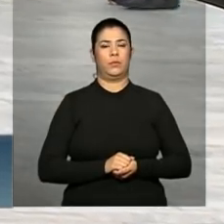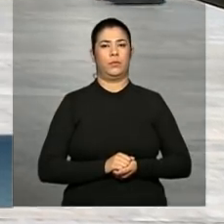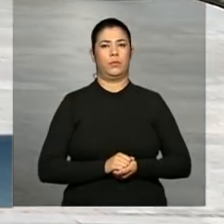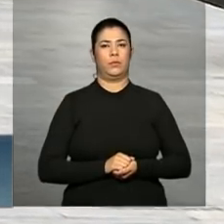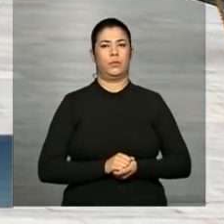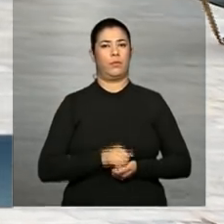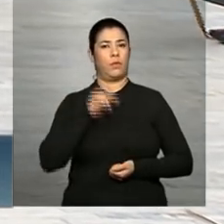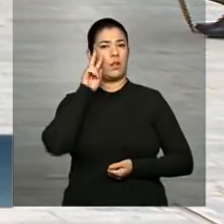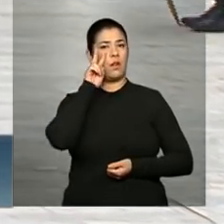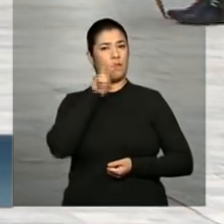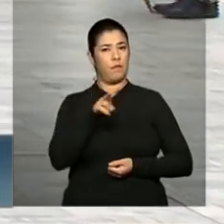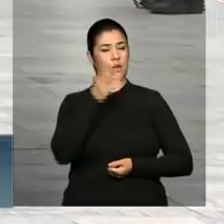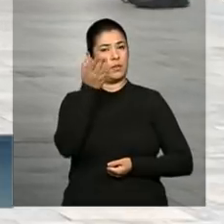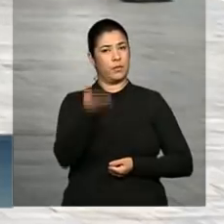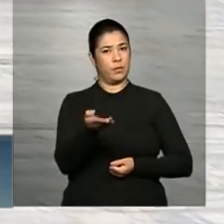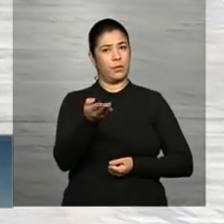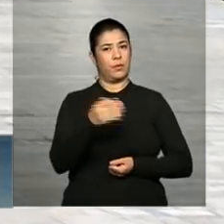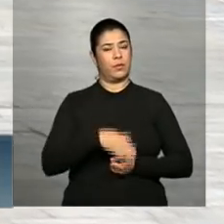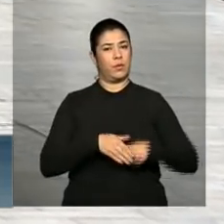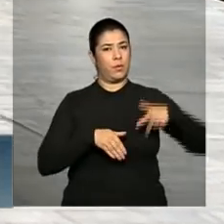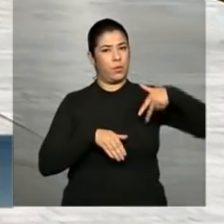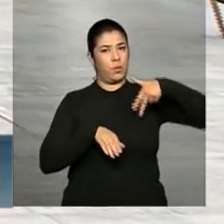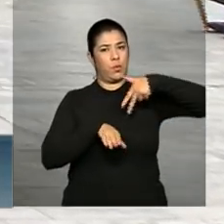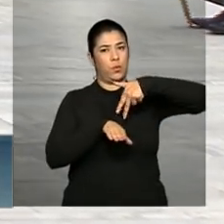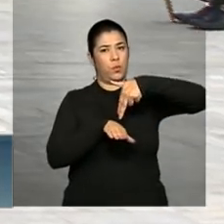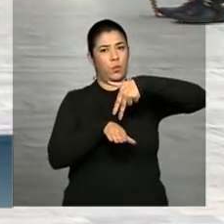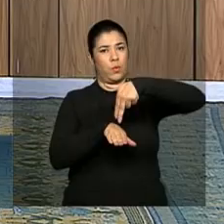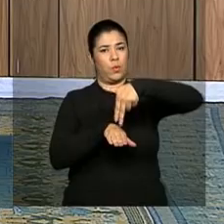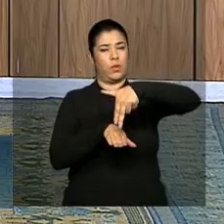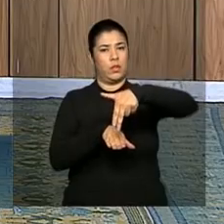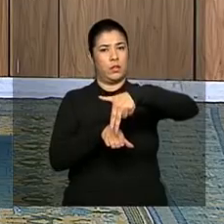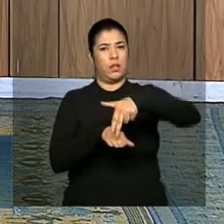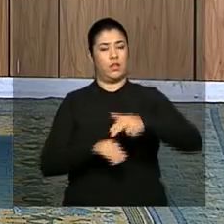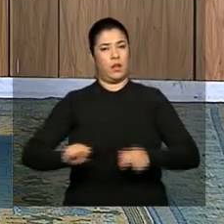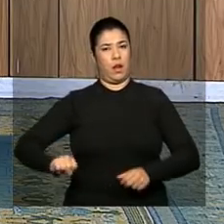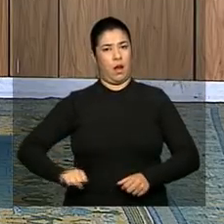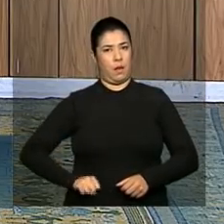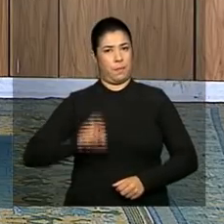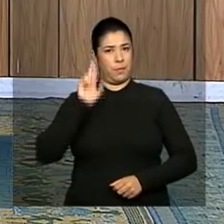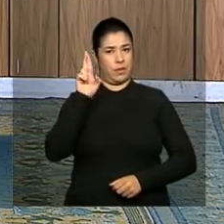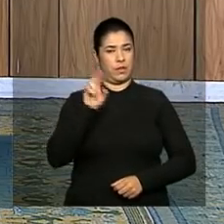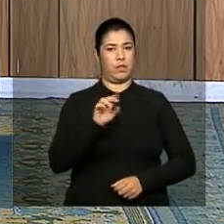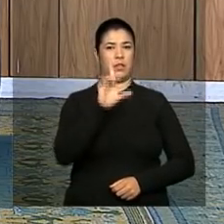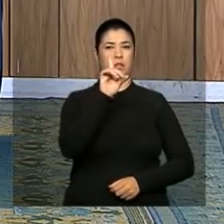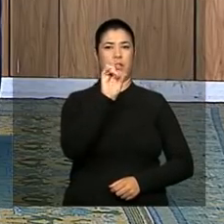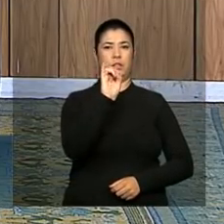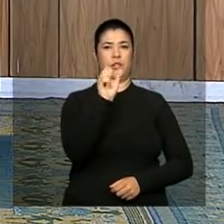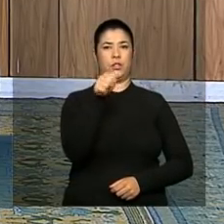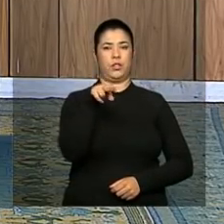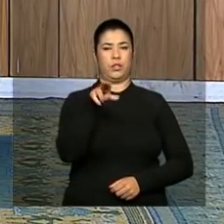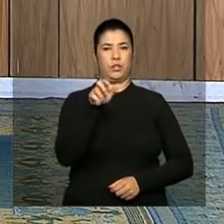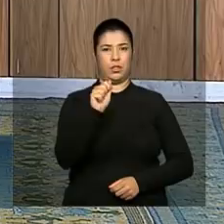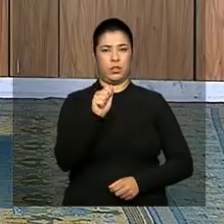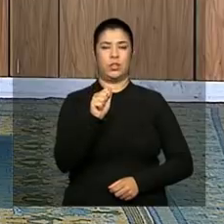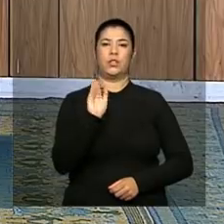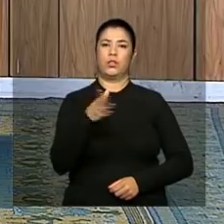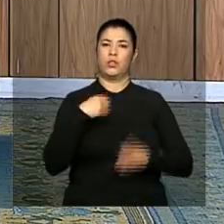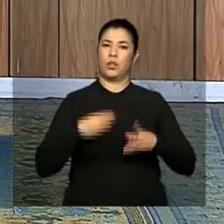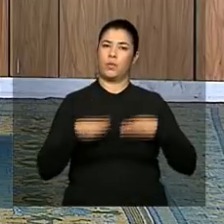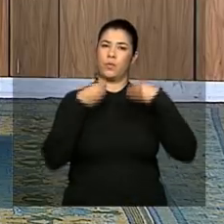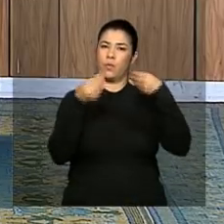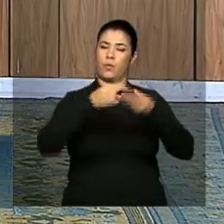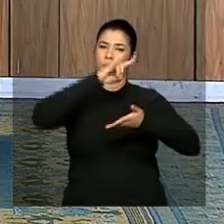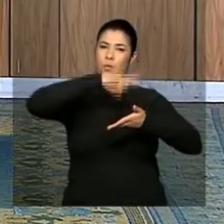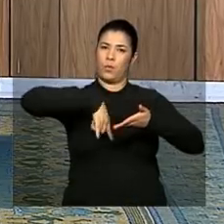Nas imagens você vê descendo a rampa a embaixadora Diana Marcela Hernandes, que acabou de entregar a sua